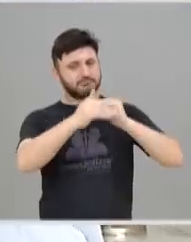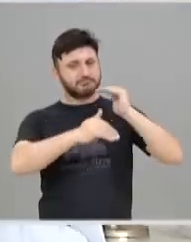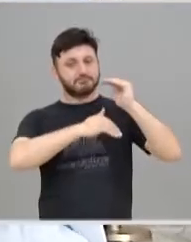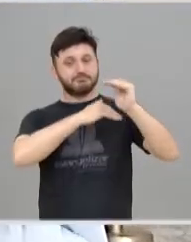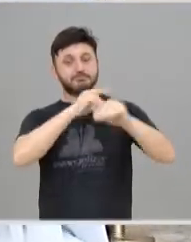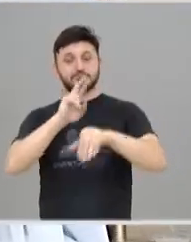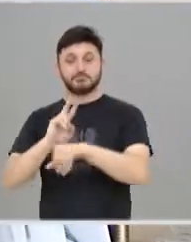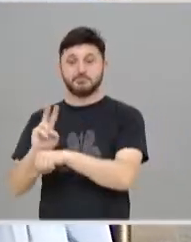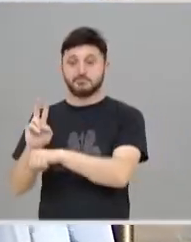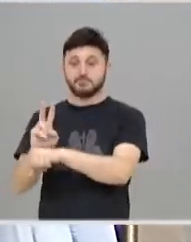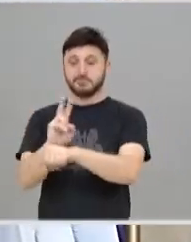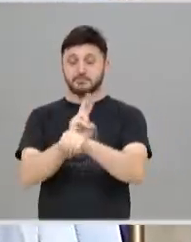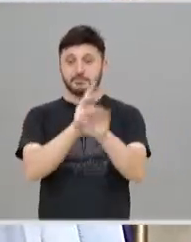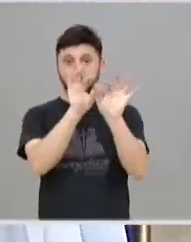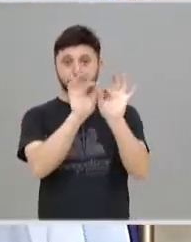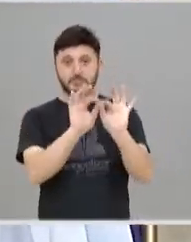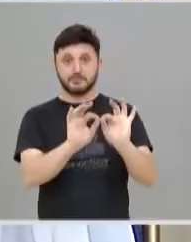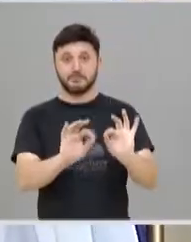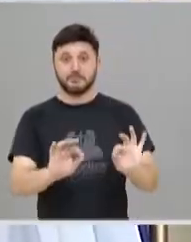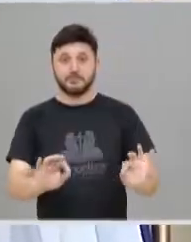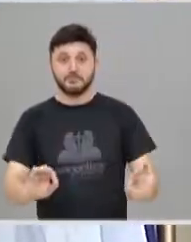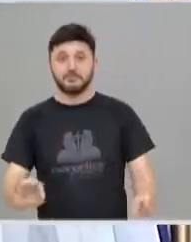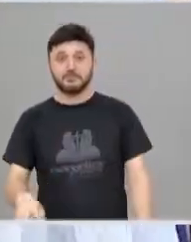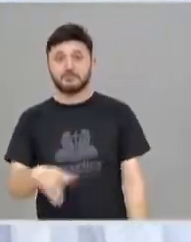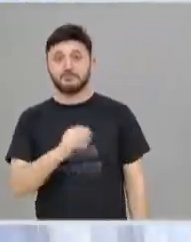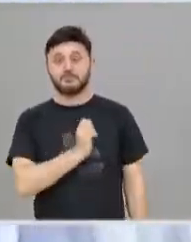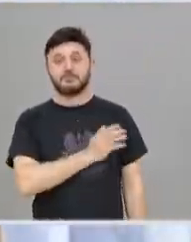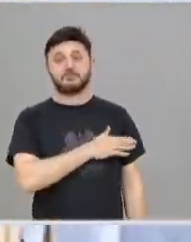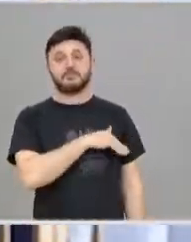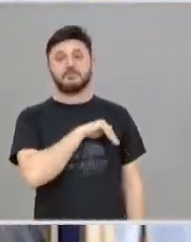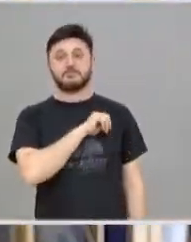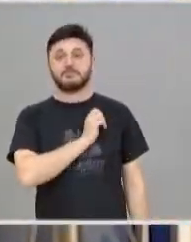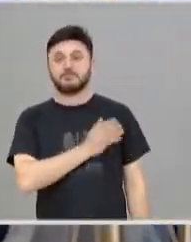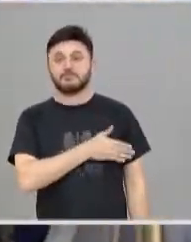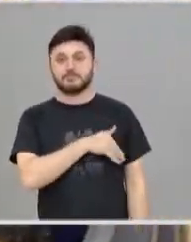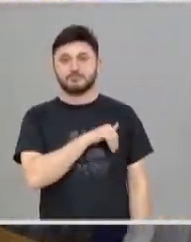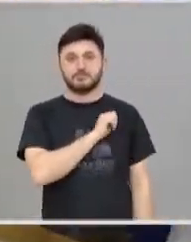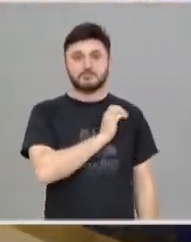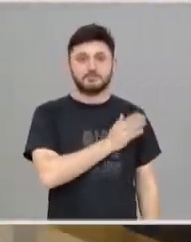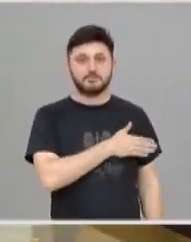conservando a simplicidade no seu